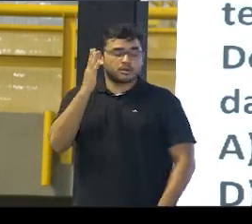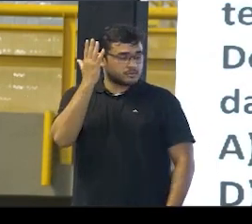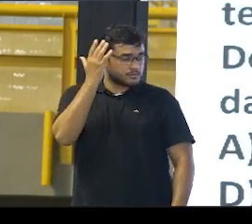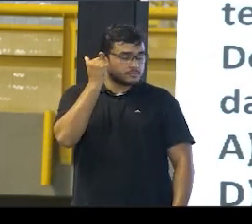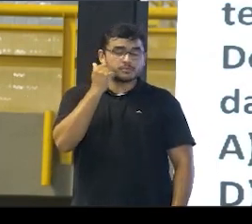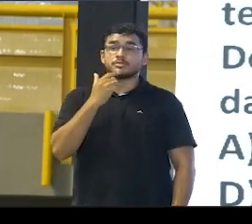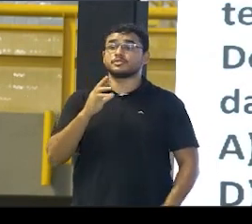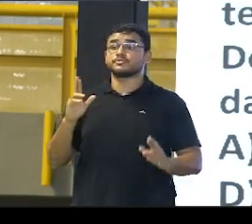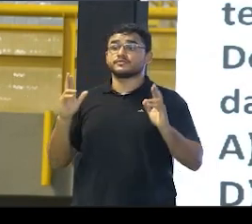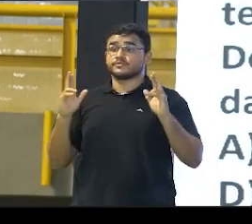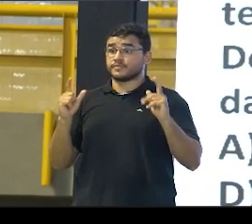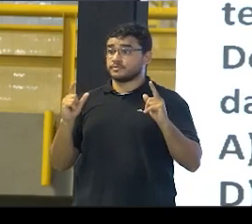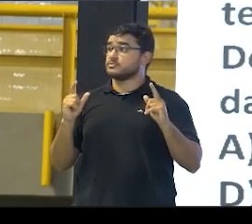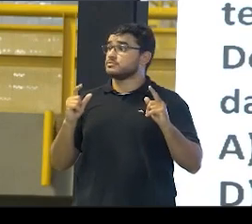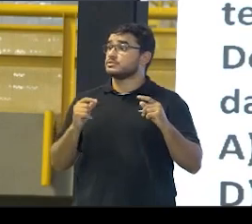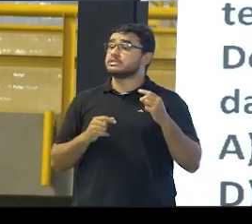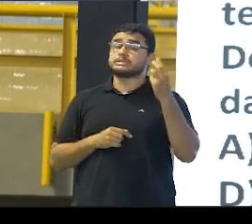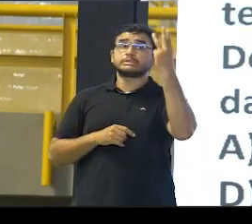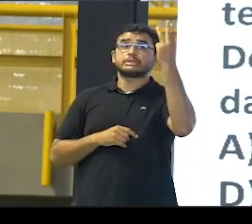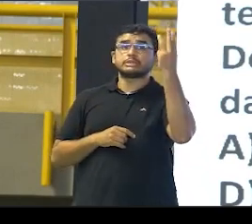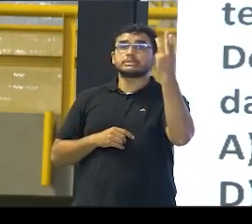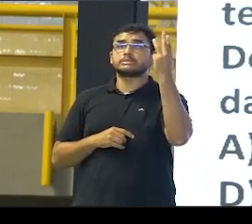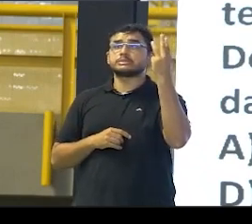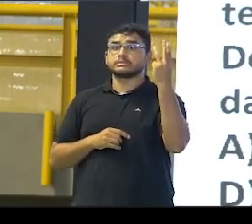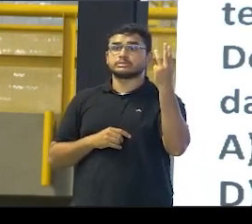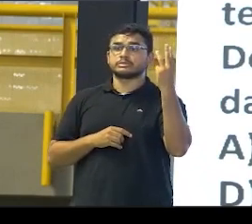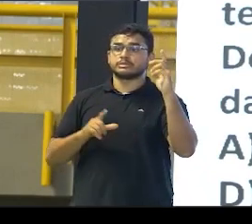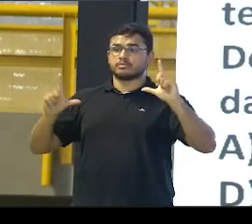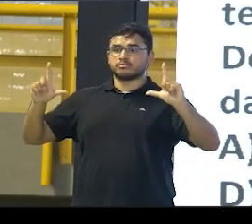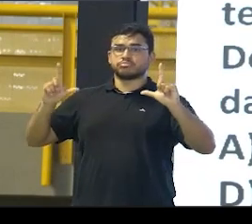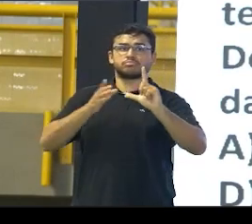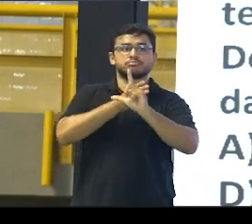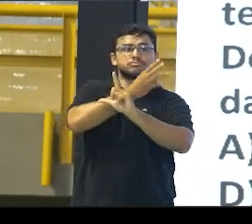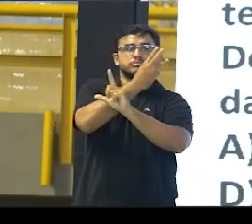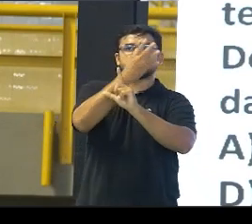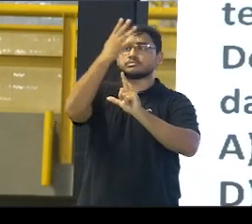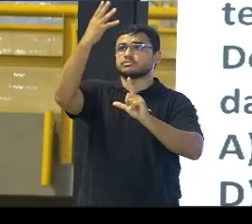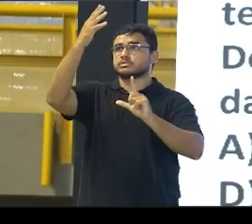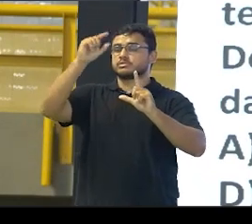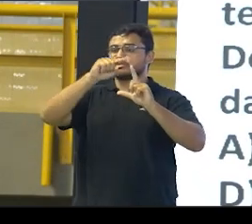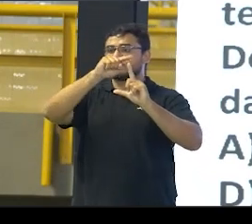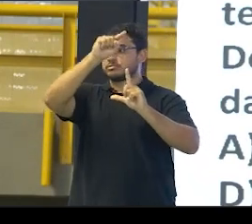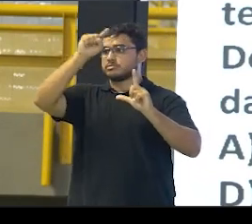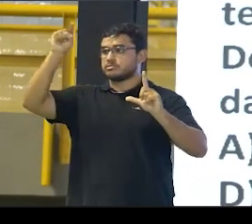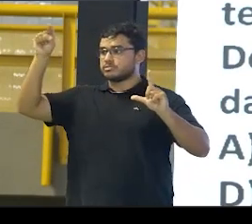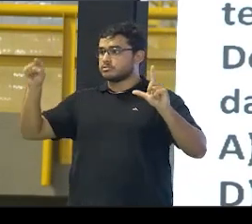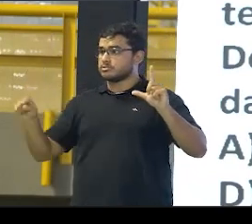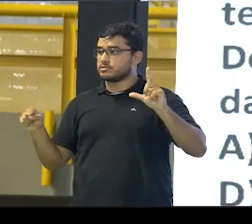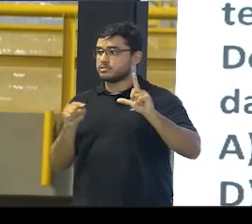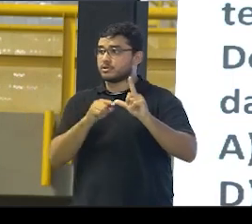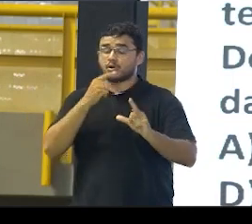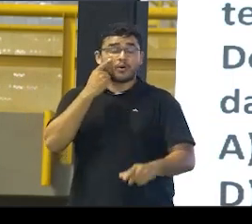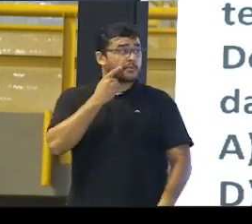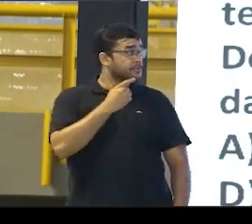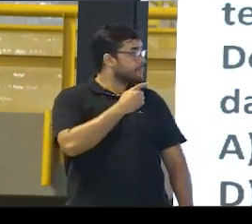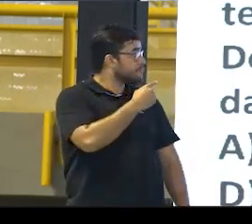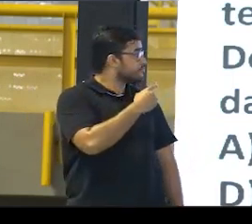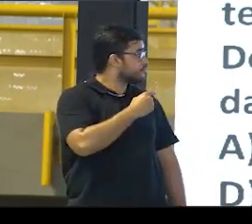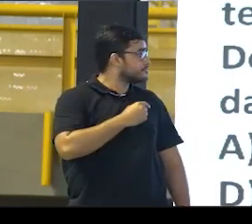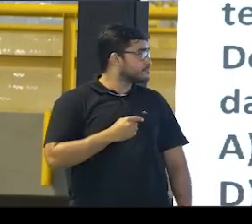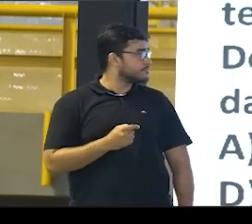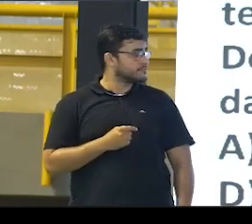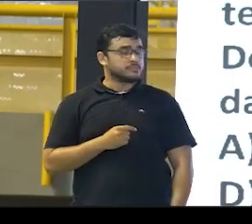a imagem era mais quadrada. Não era exatamente quadrada, mas era 3x4, 4x3.